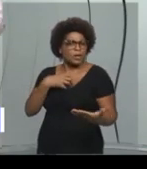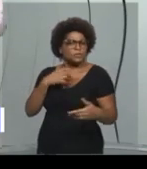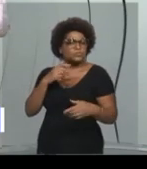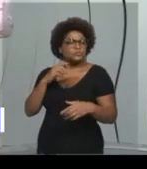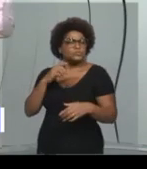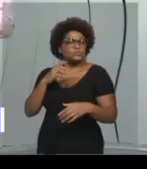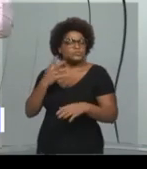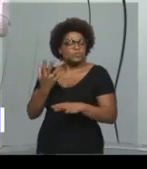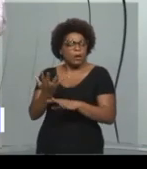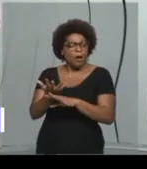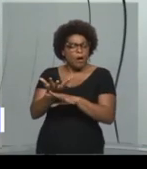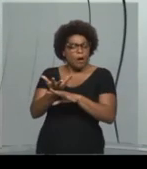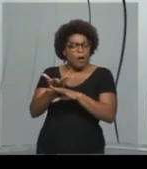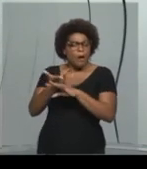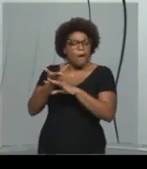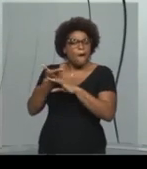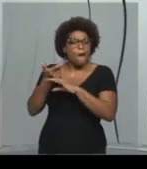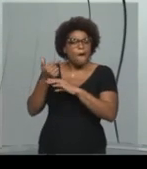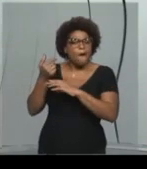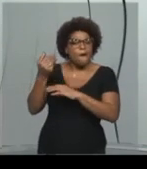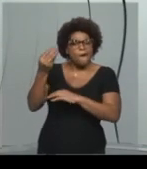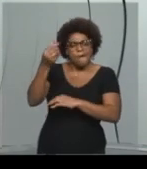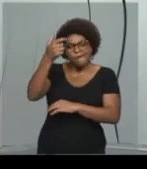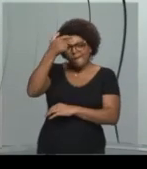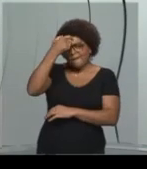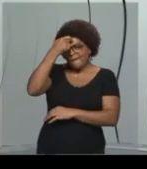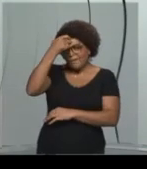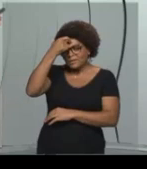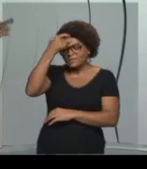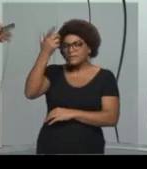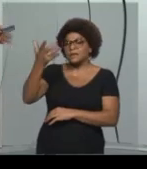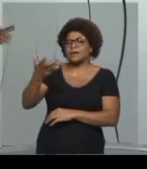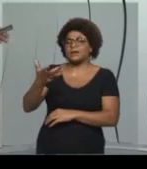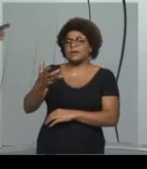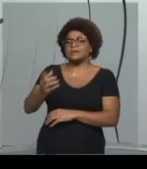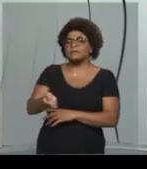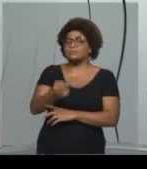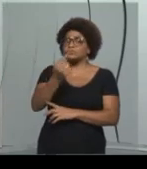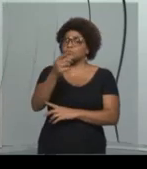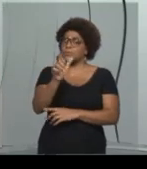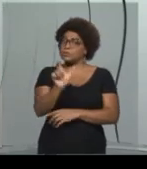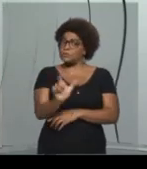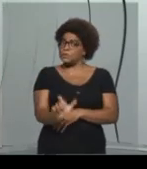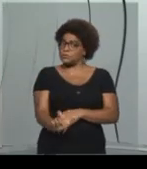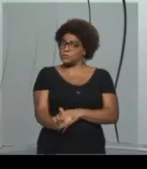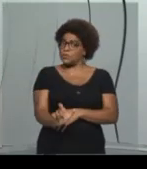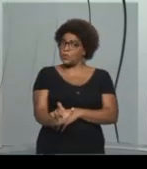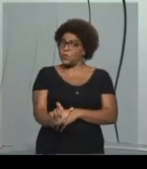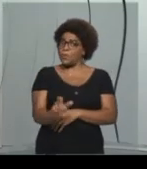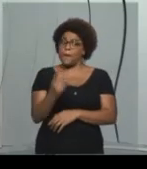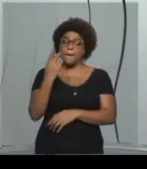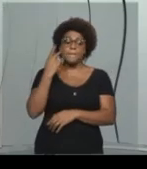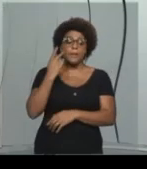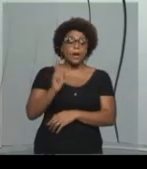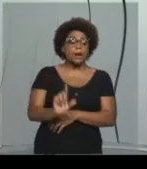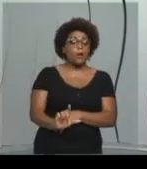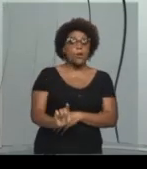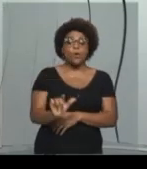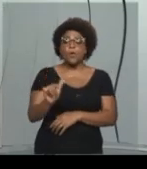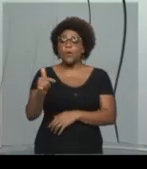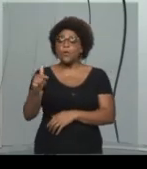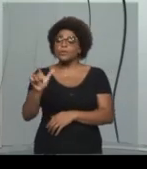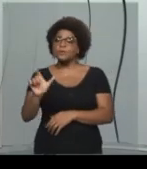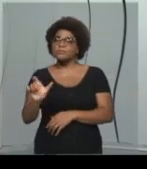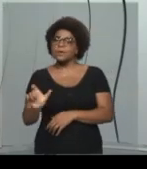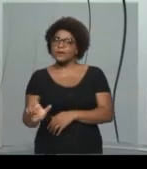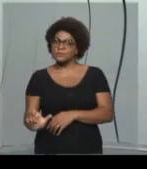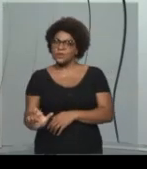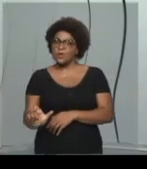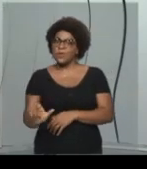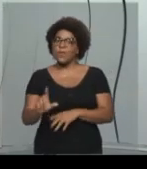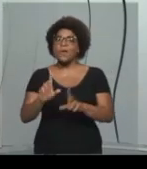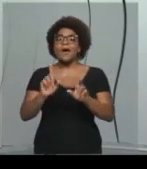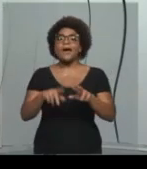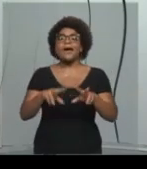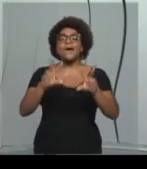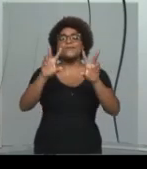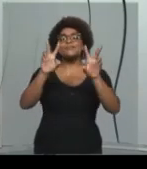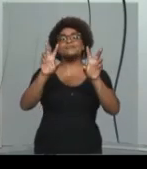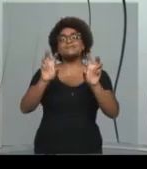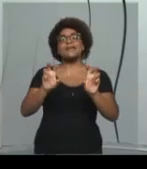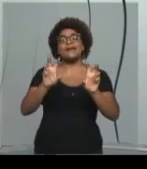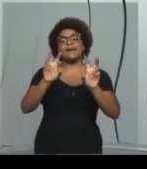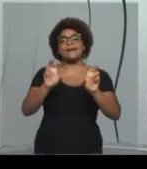do direcionamento da consciência de uma pessoa por outra pessoa, é o tema de